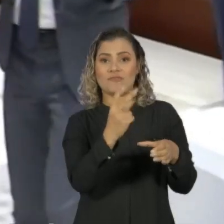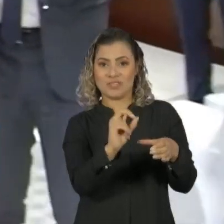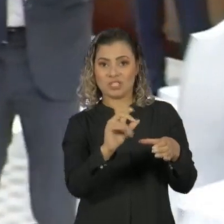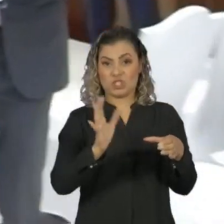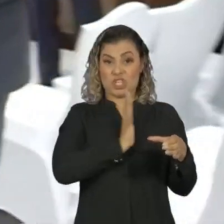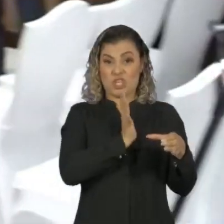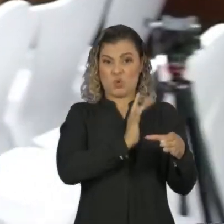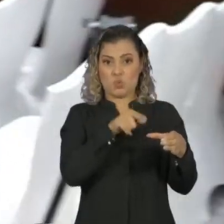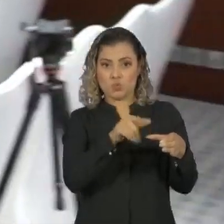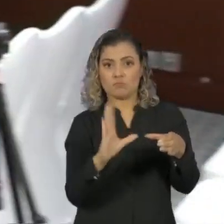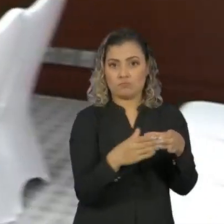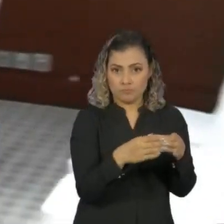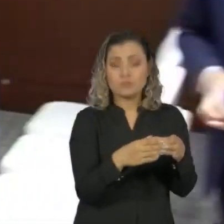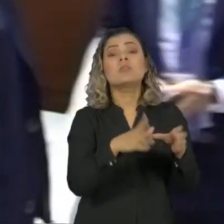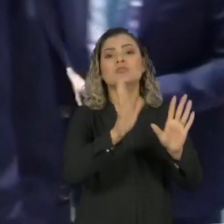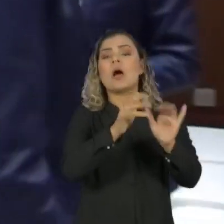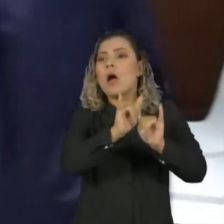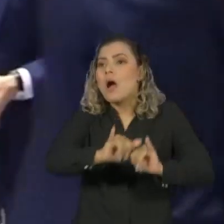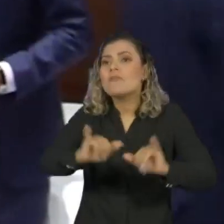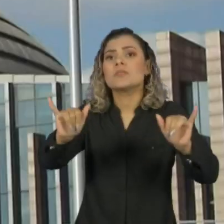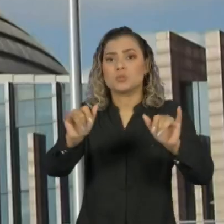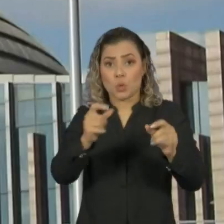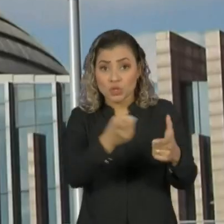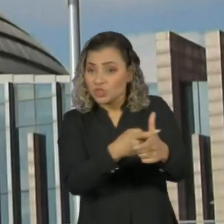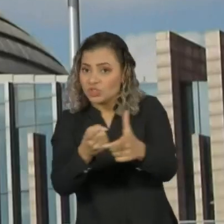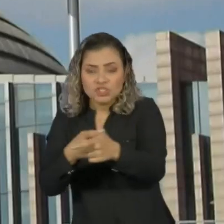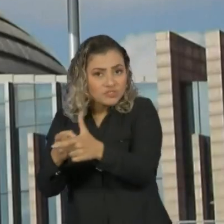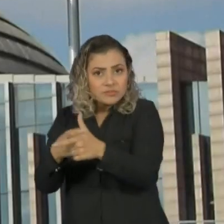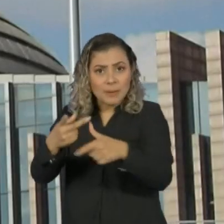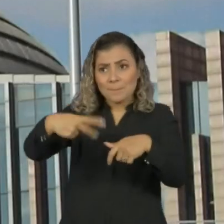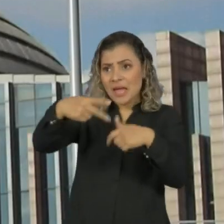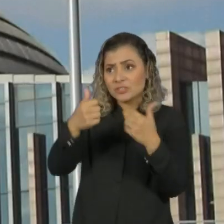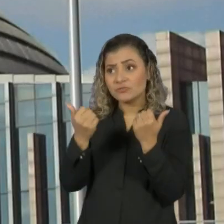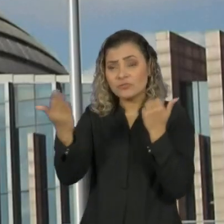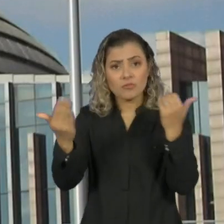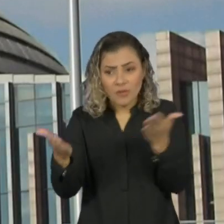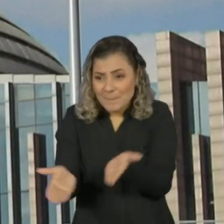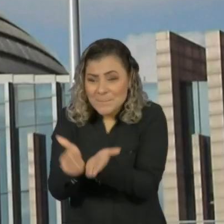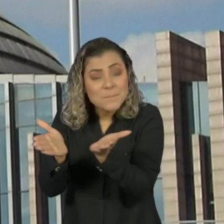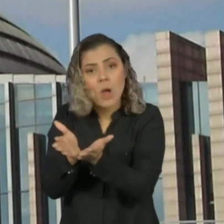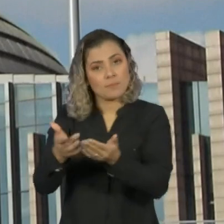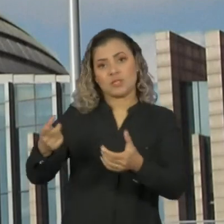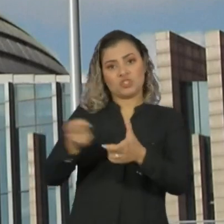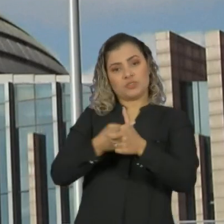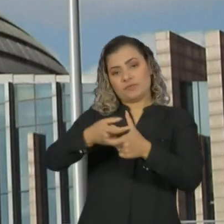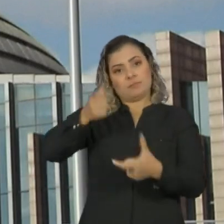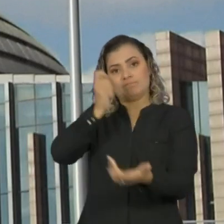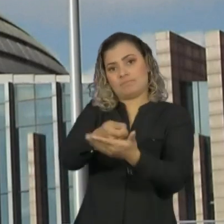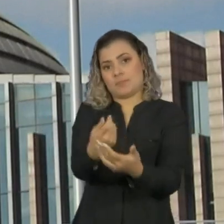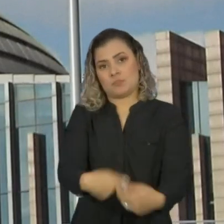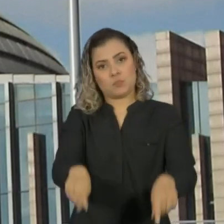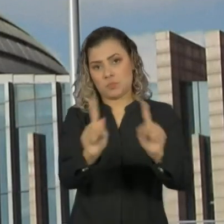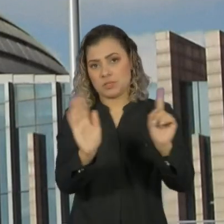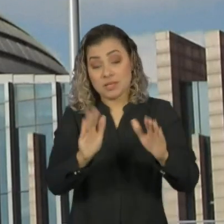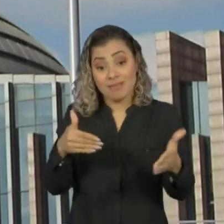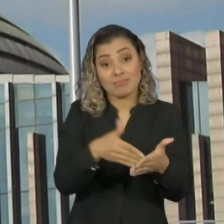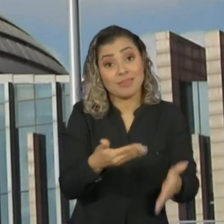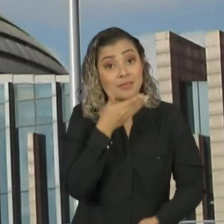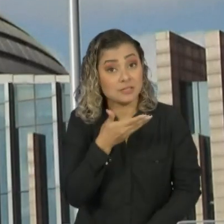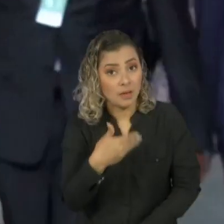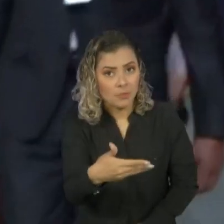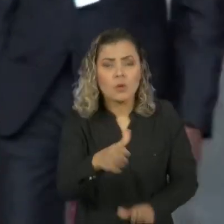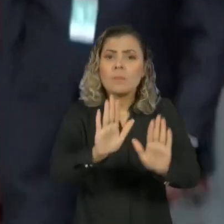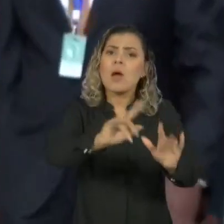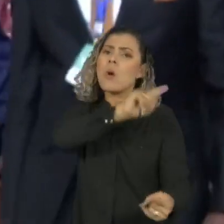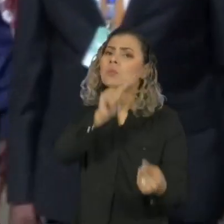já ofereceram a suspensão do pagamento de dívidas de países mais pobres até o final deste ano. Mas o objetivo